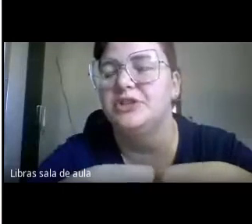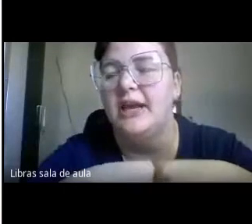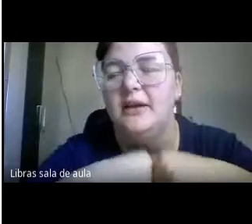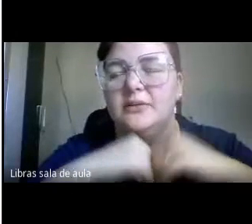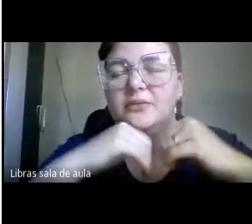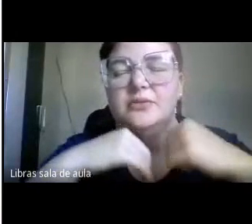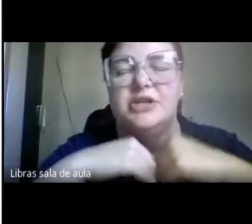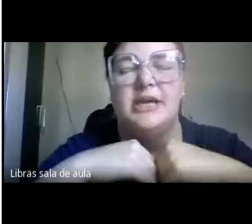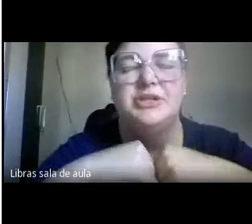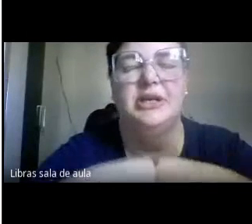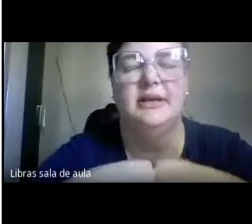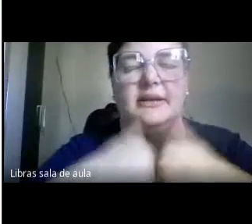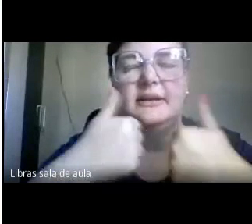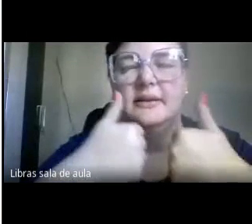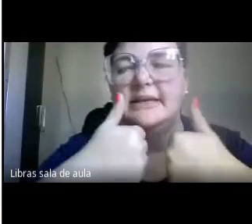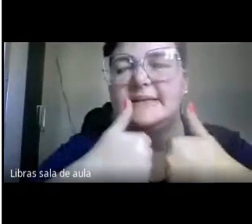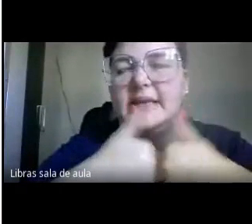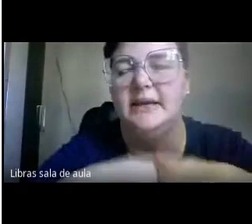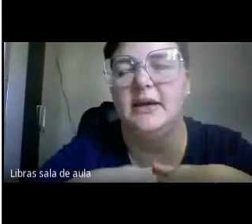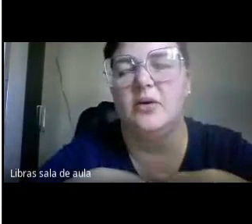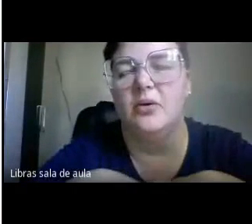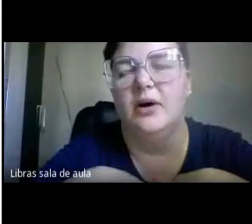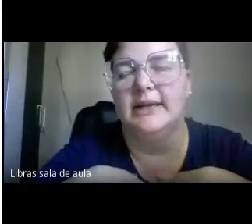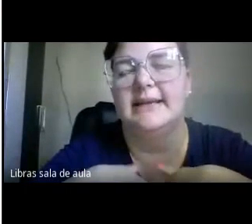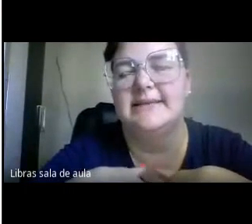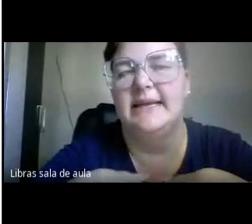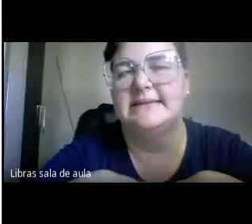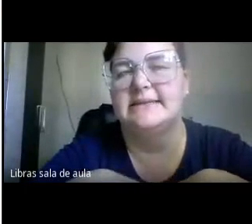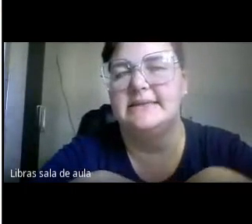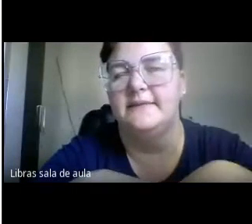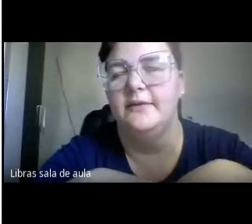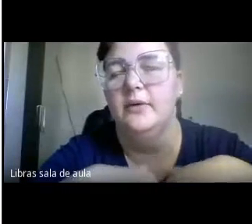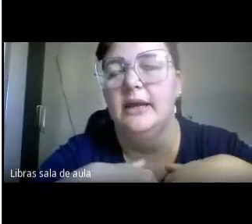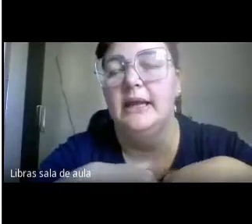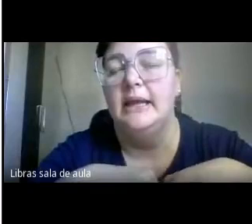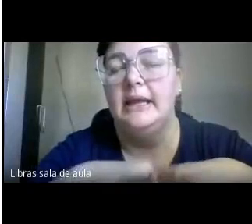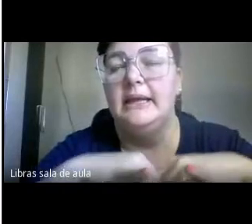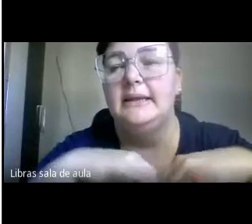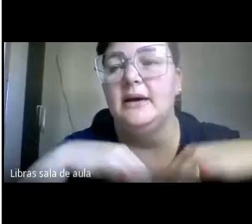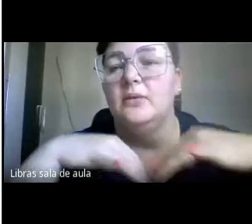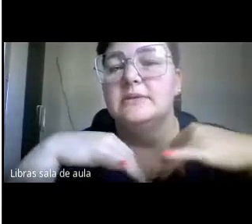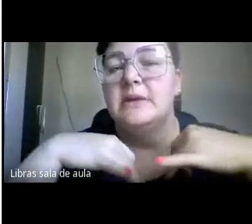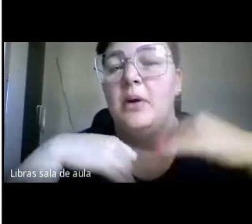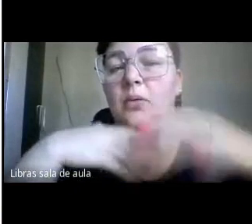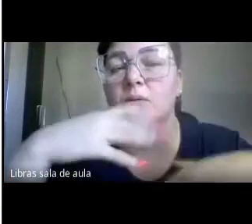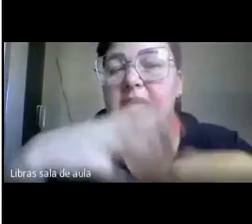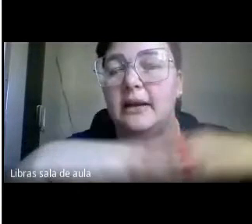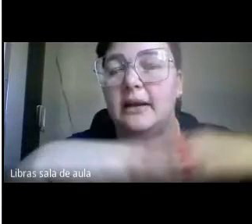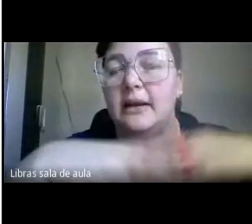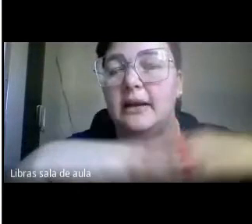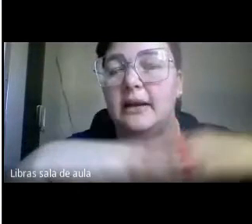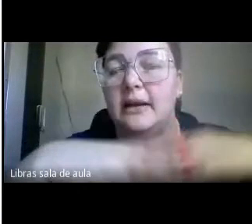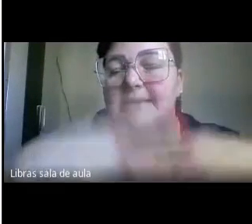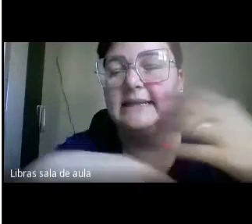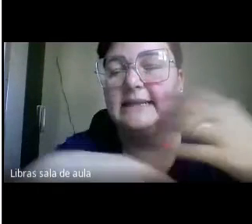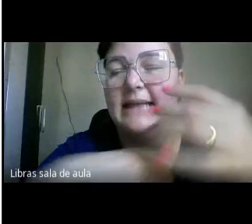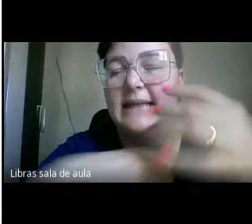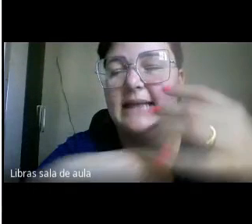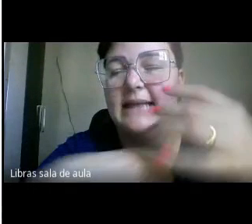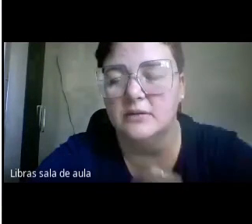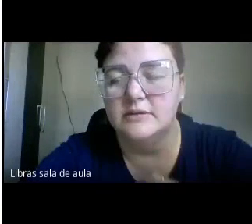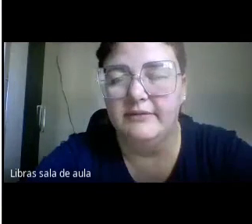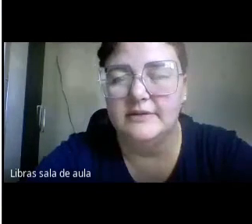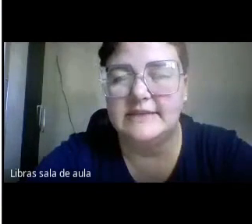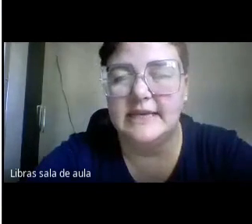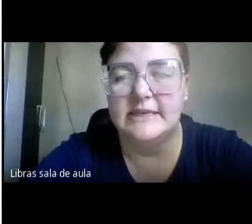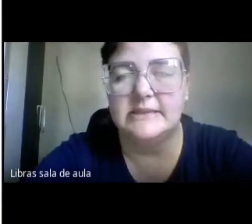no chat que sim, que concorda que seria acessível. Então, são algumas ideias que eu